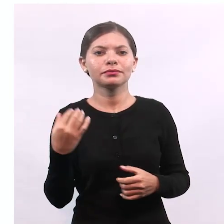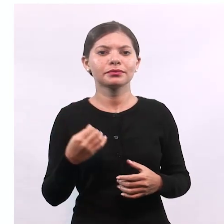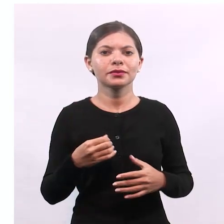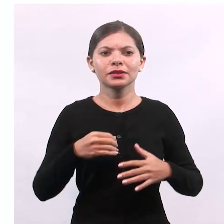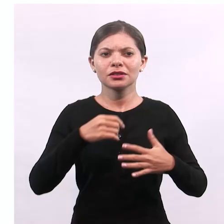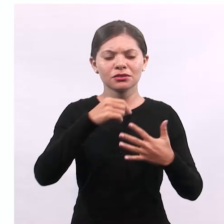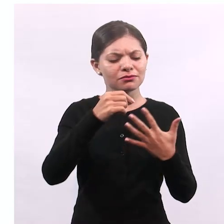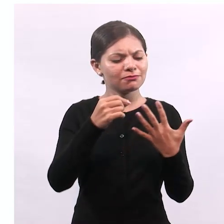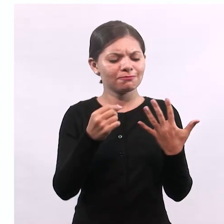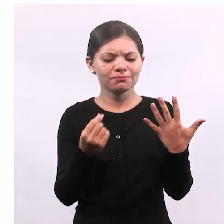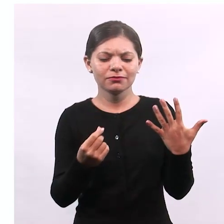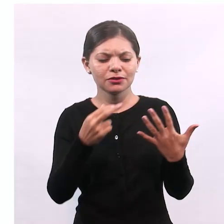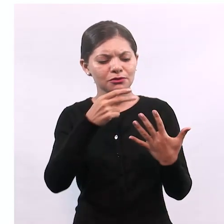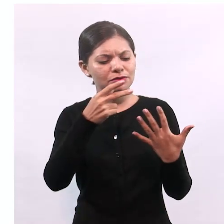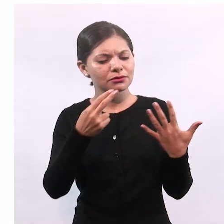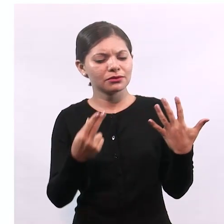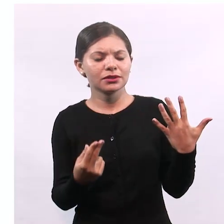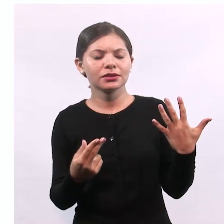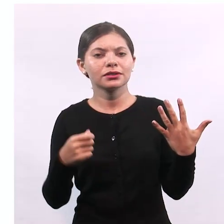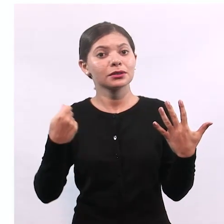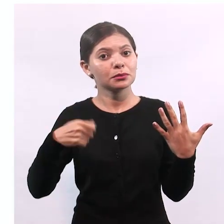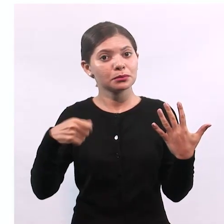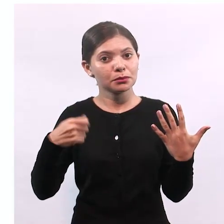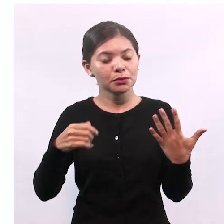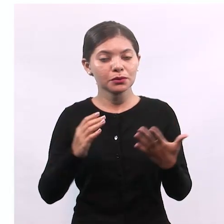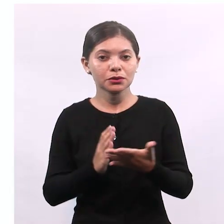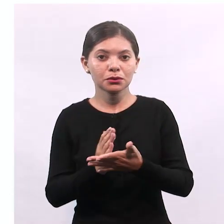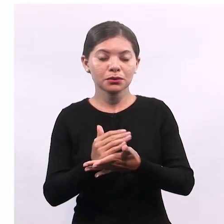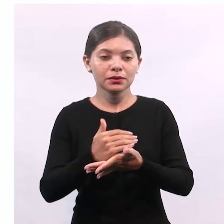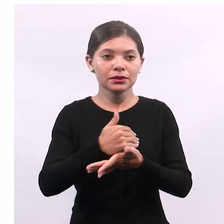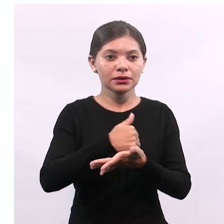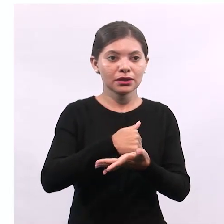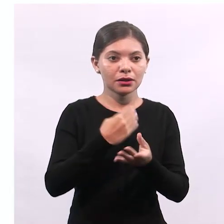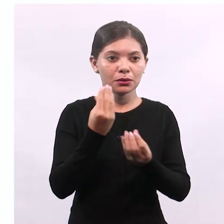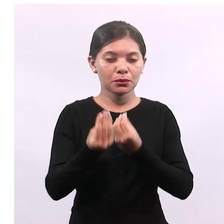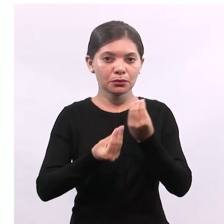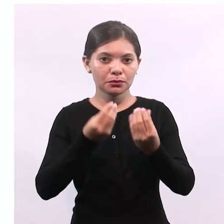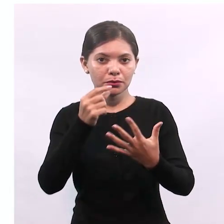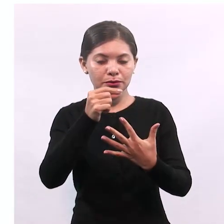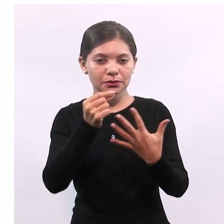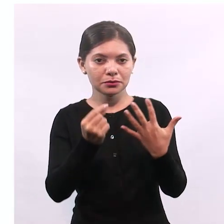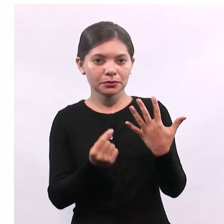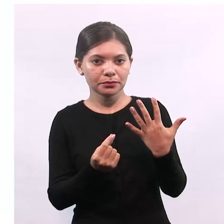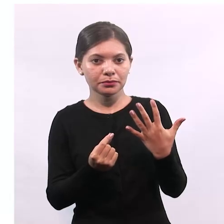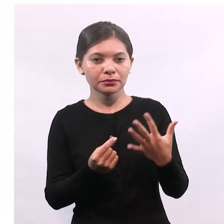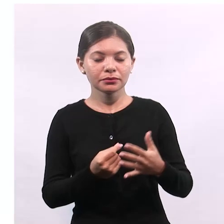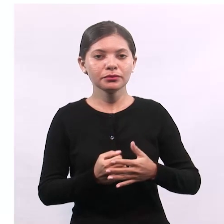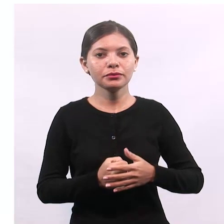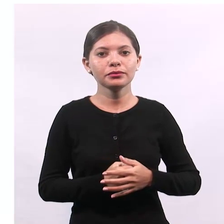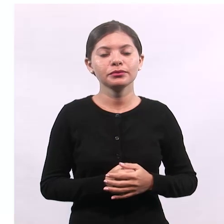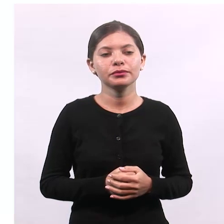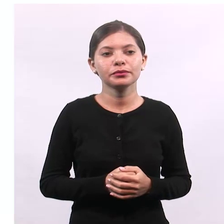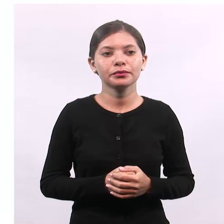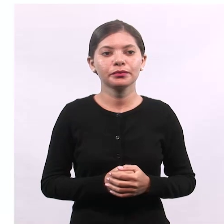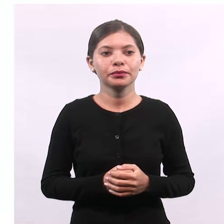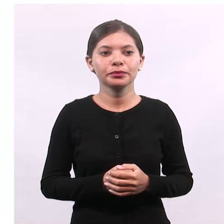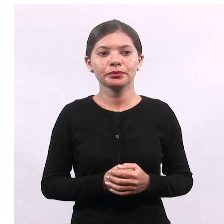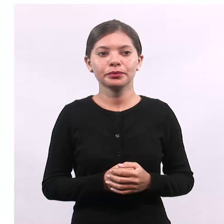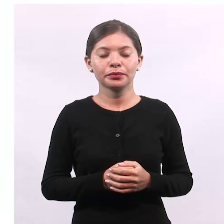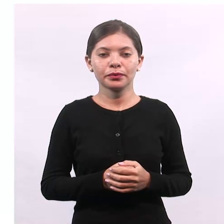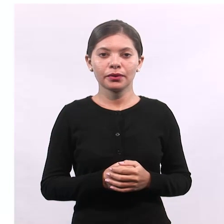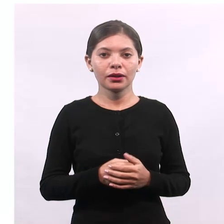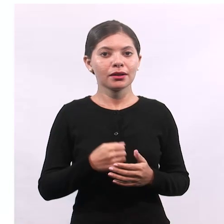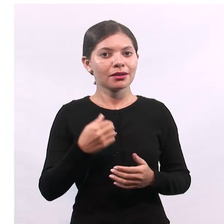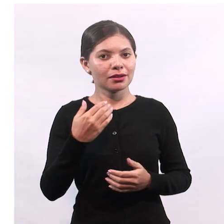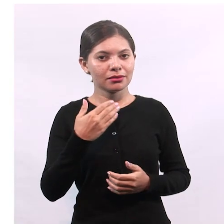variáveis que eu Posso coletar cerca dos elementos os elementos que foram envolvidos na minha pesquisa no